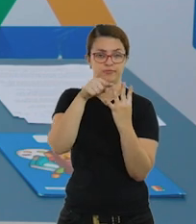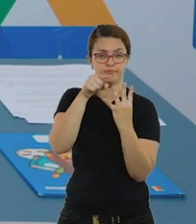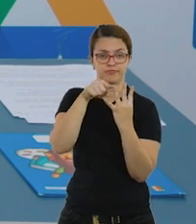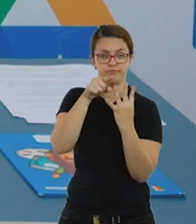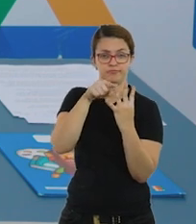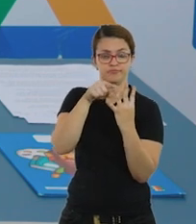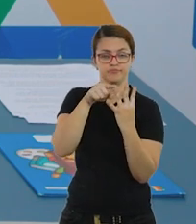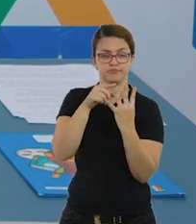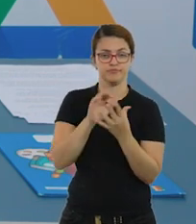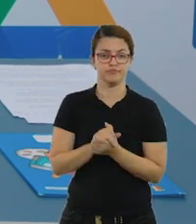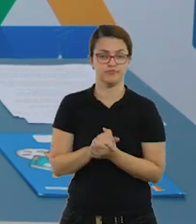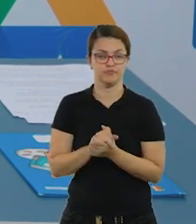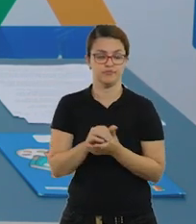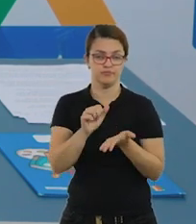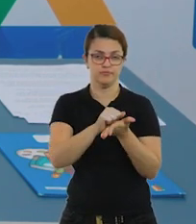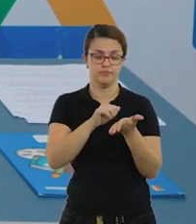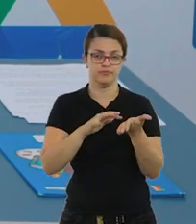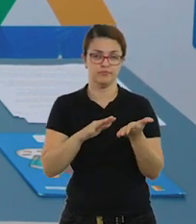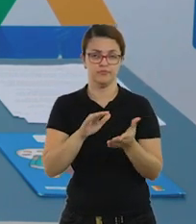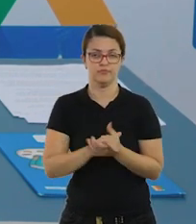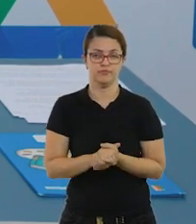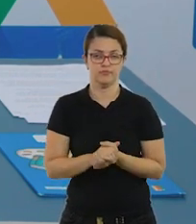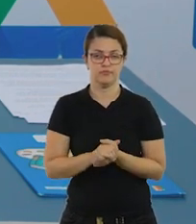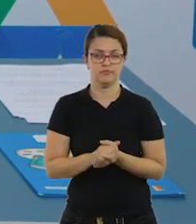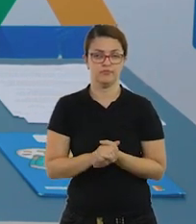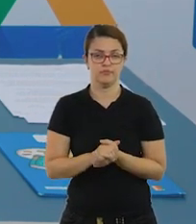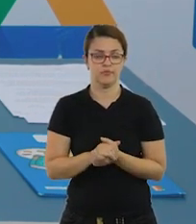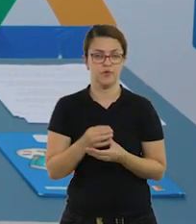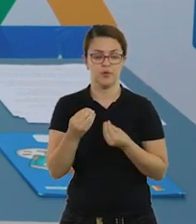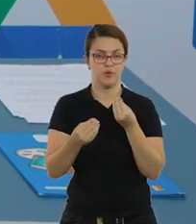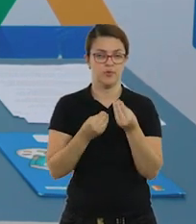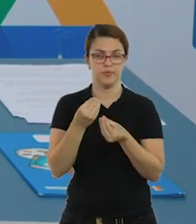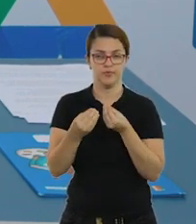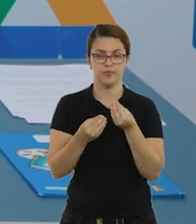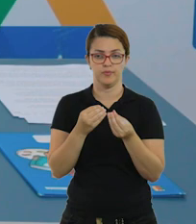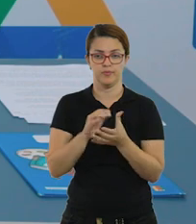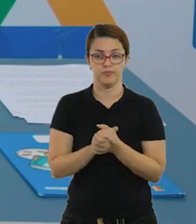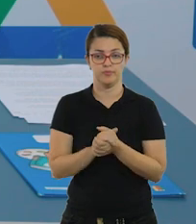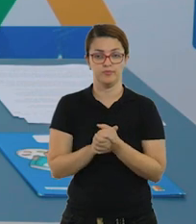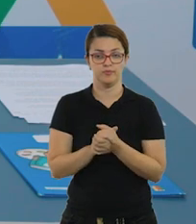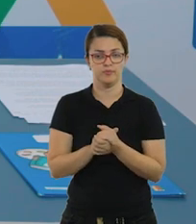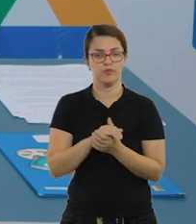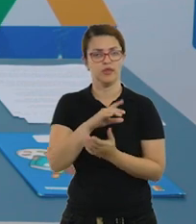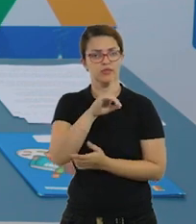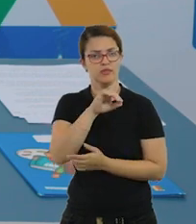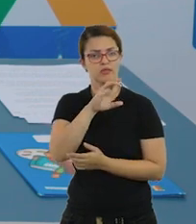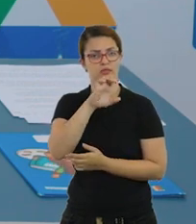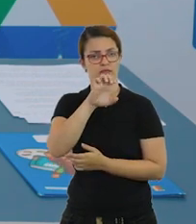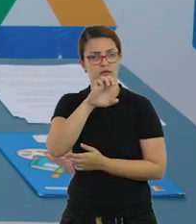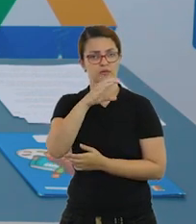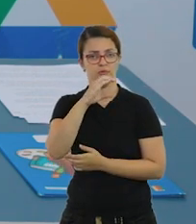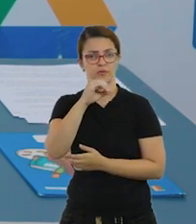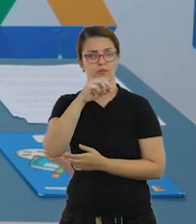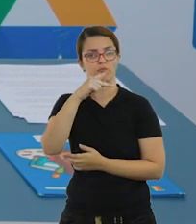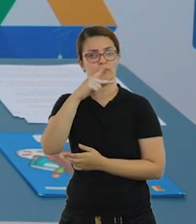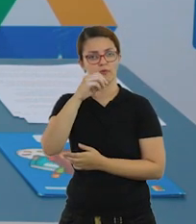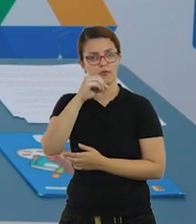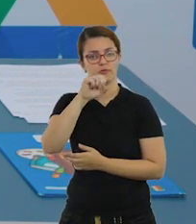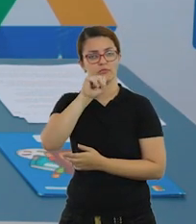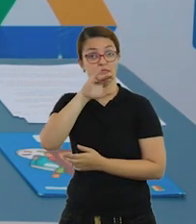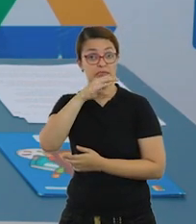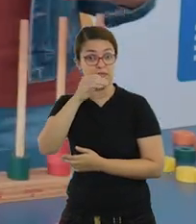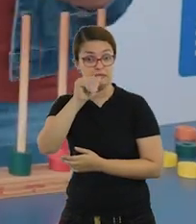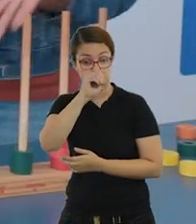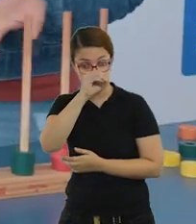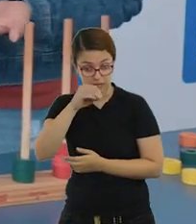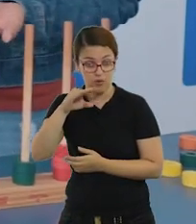30 unidades, tá? Então, voltando lá para a nossa atividade, decomposição. O que é a decomposição, né? É quando eu separo o